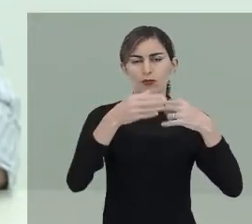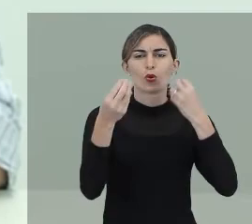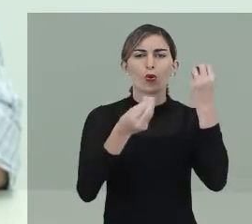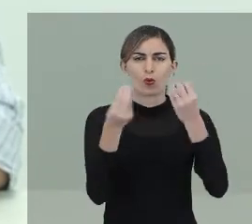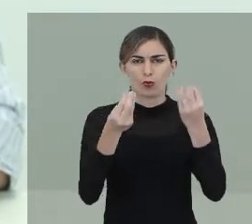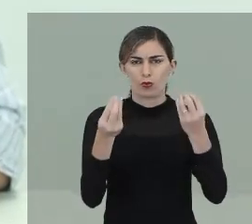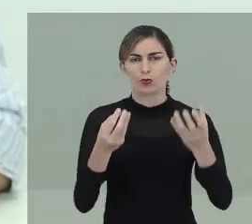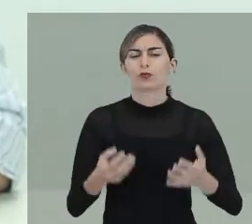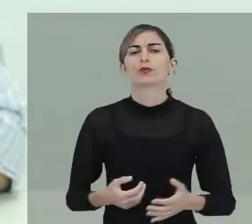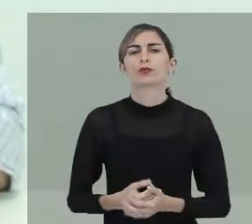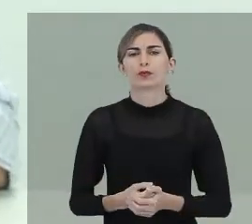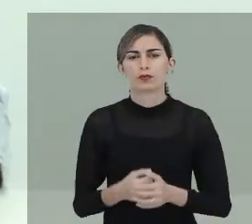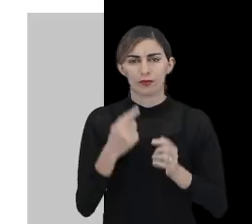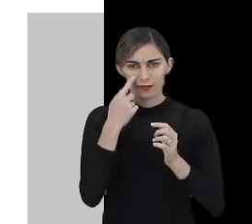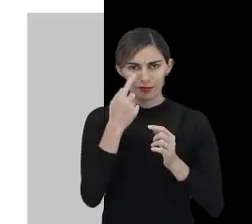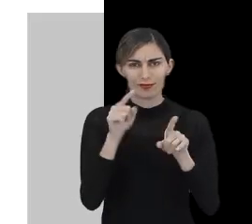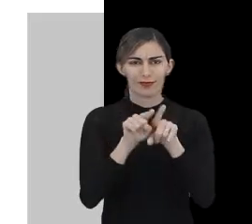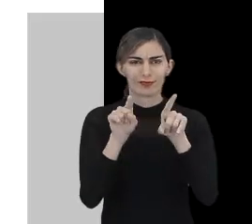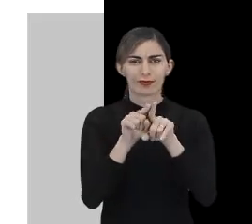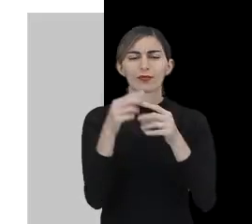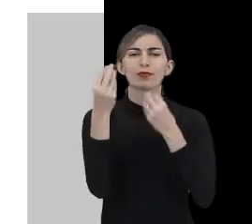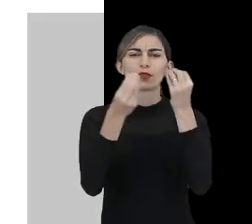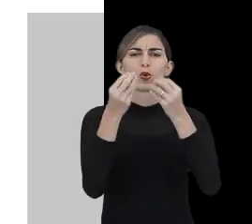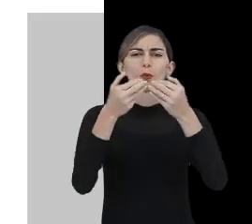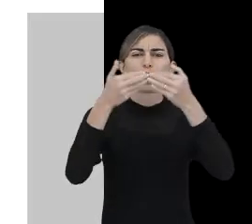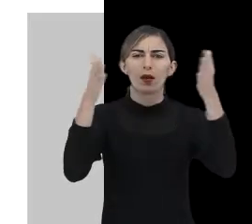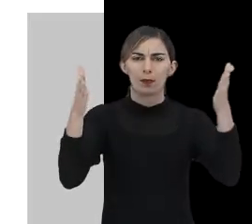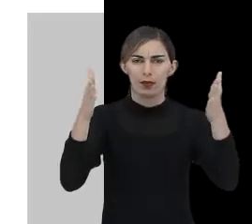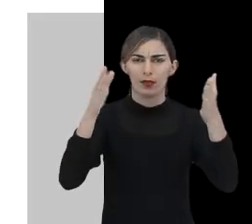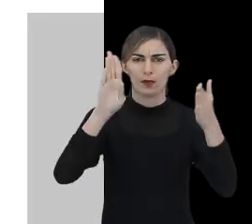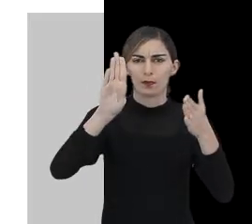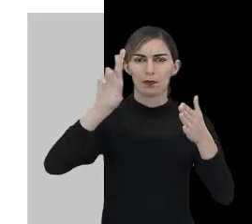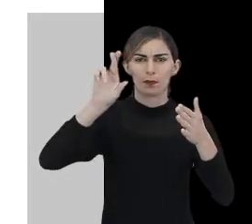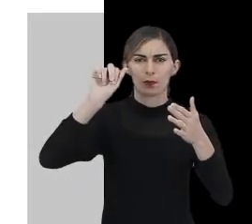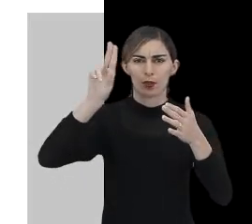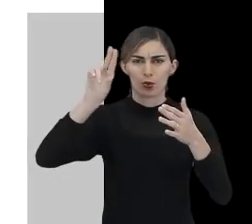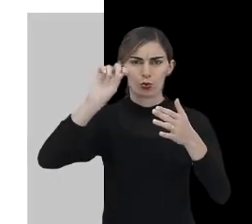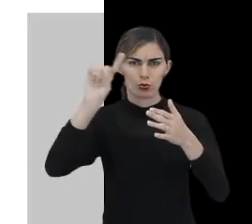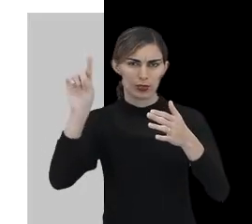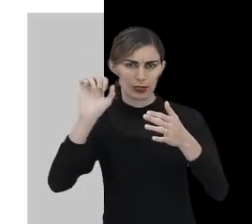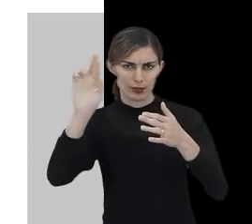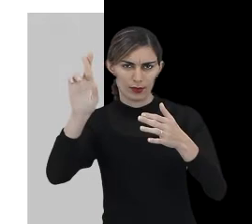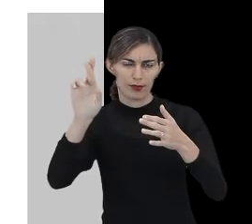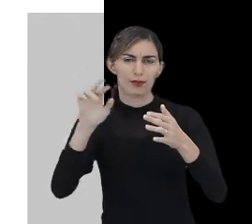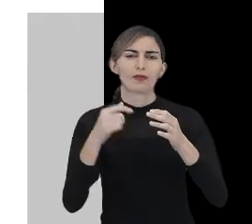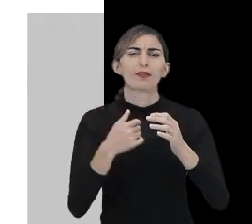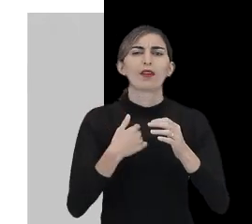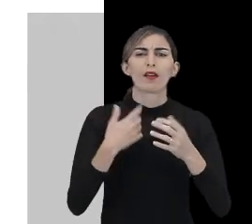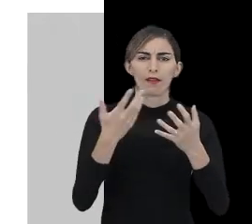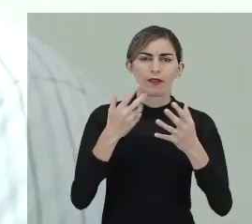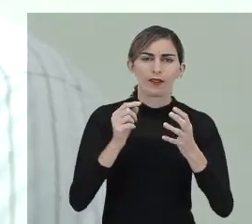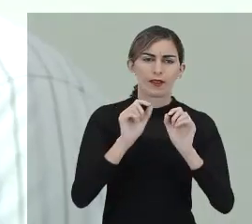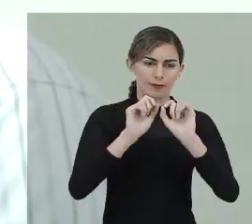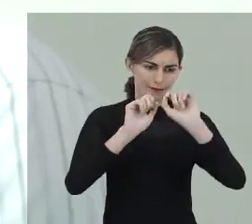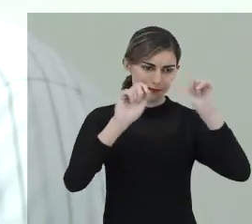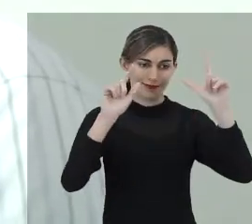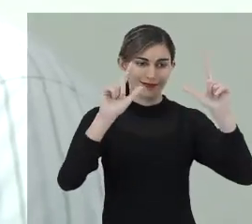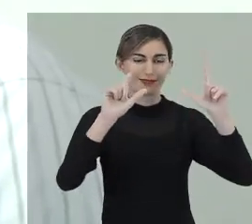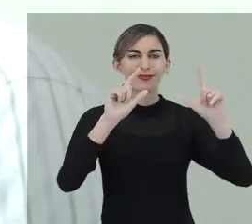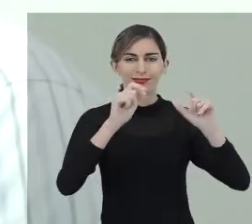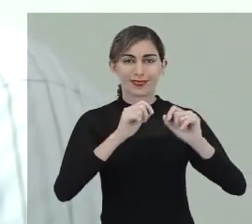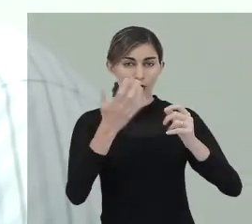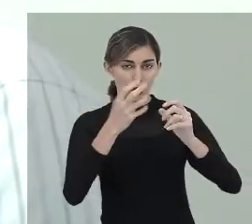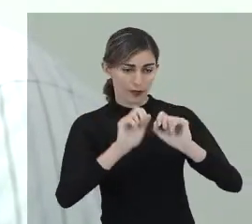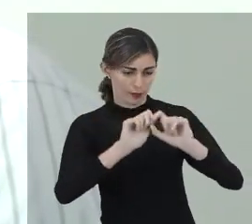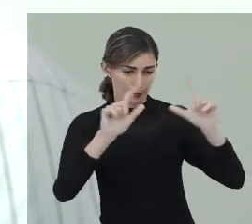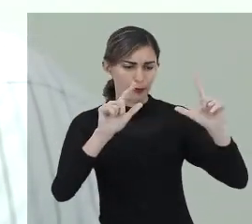aplicação, certo? Então, nós vamos ver também como abrir o browser. Então, você tem a sua aplicação e em determinado momento da sua